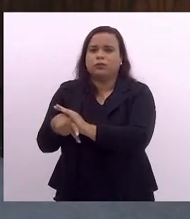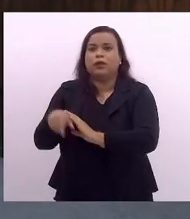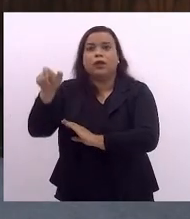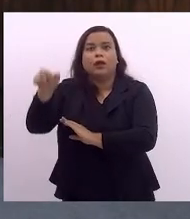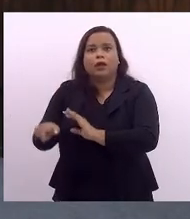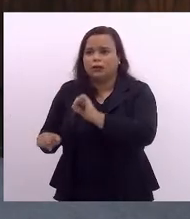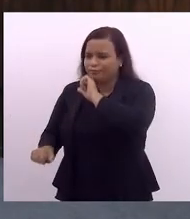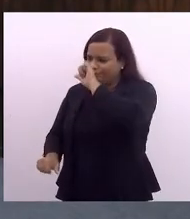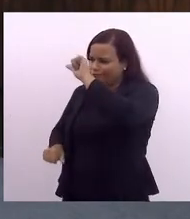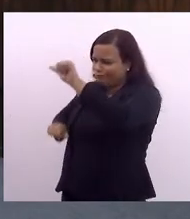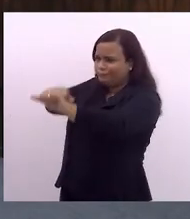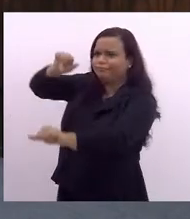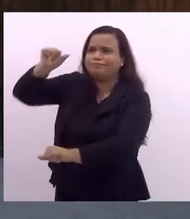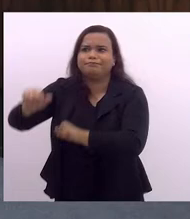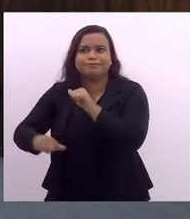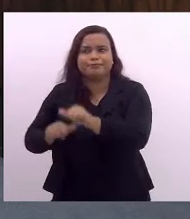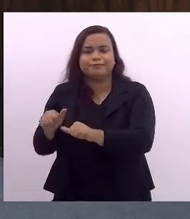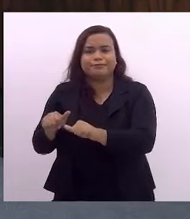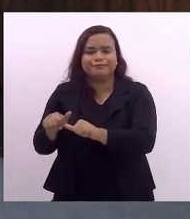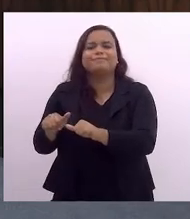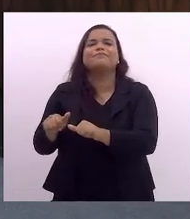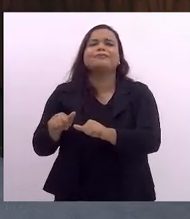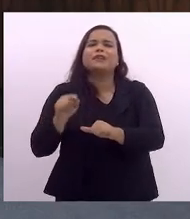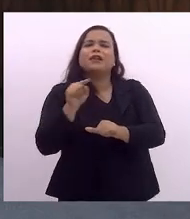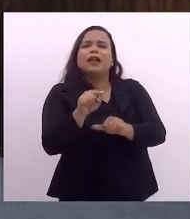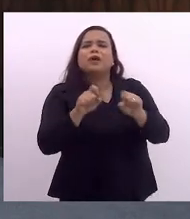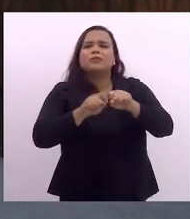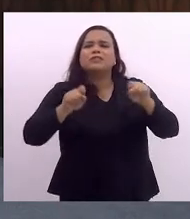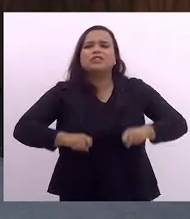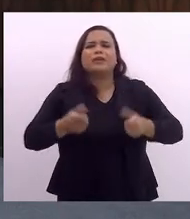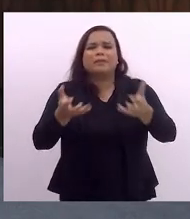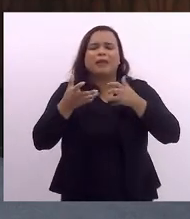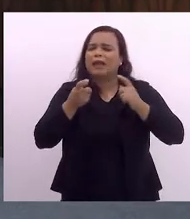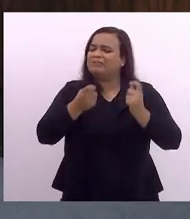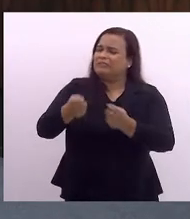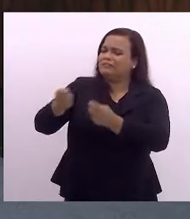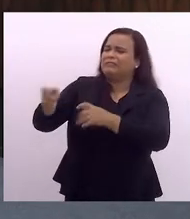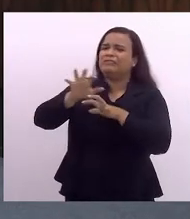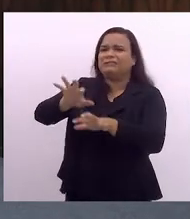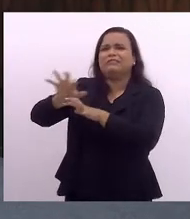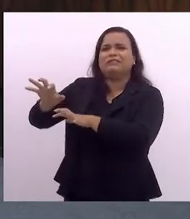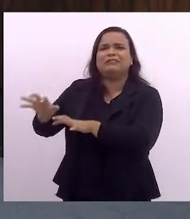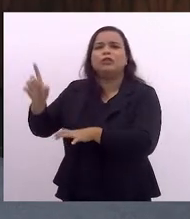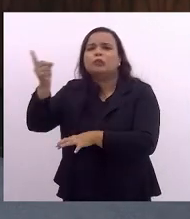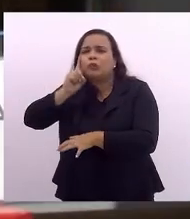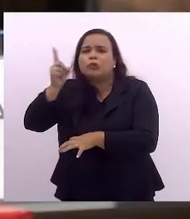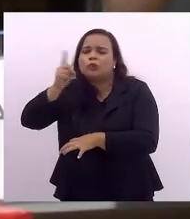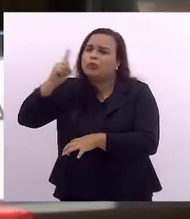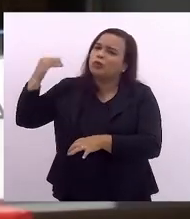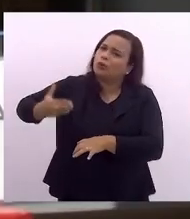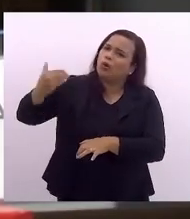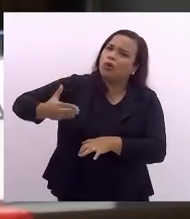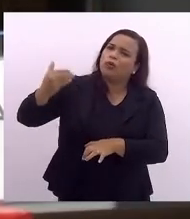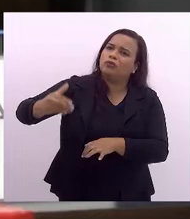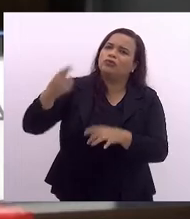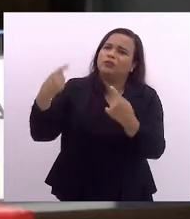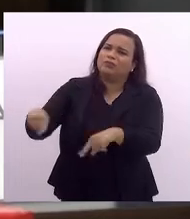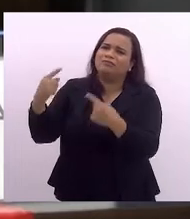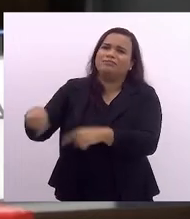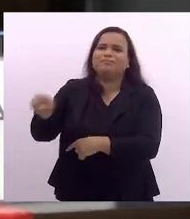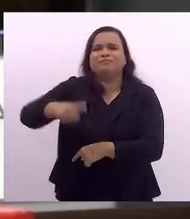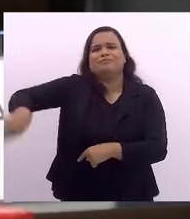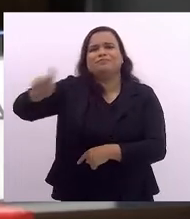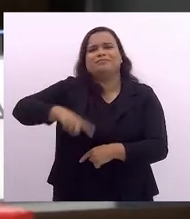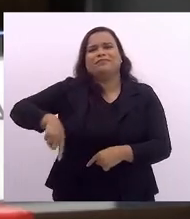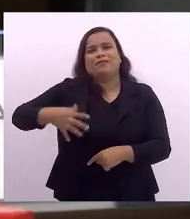que o sistema, de fato, quer fazer e faz todos os dias com os filhos das mulheres negras